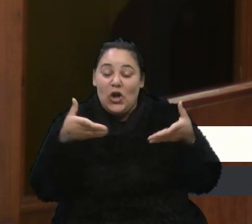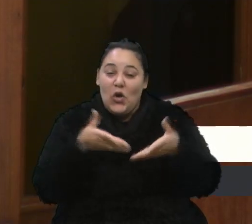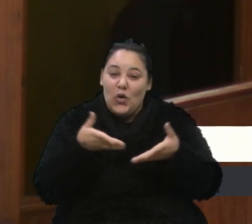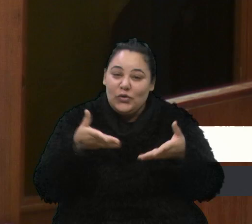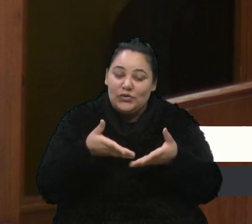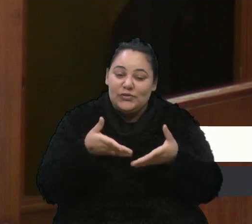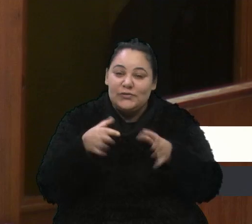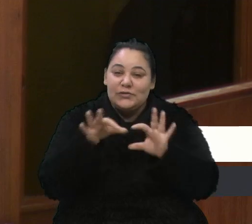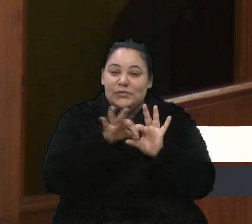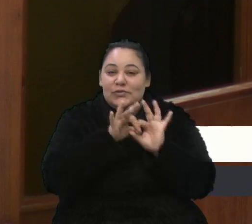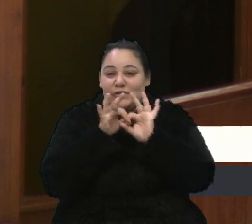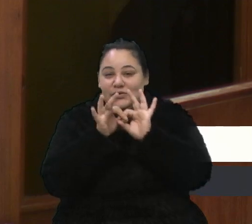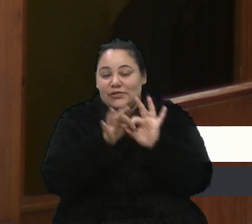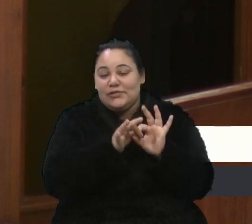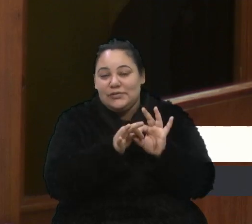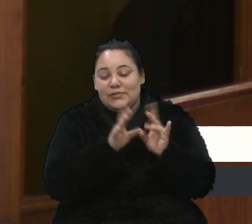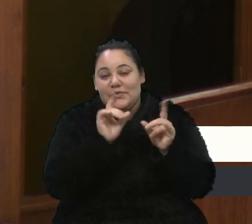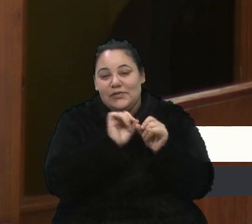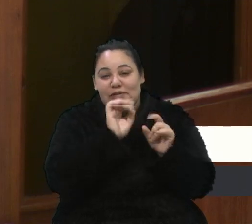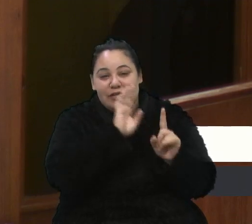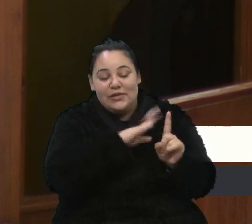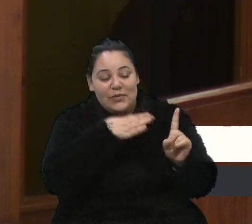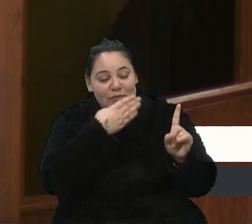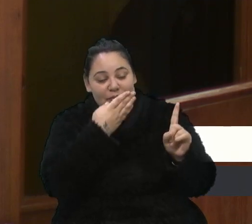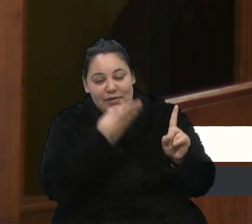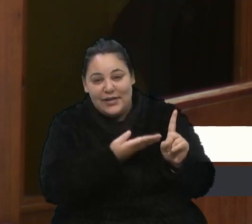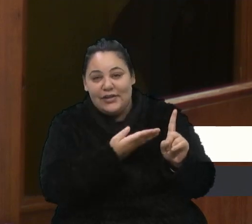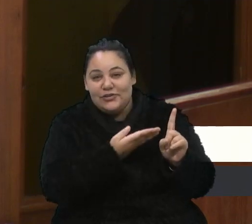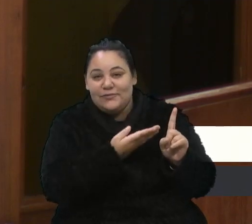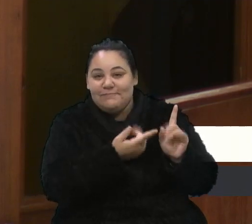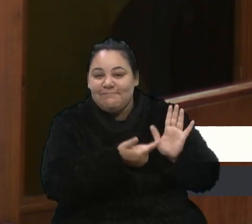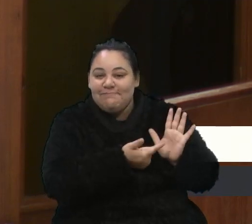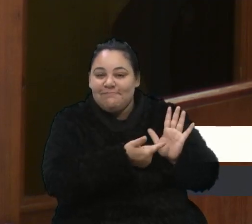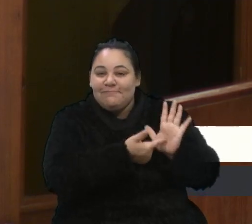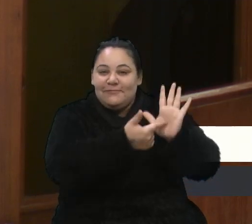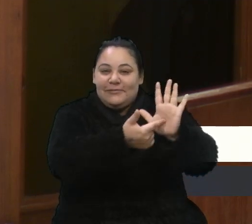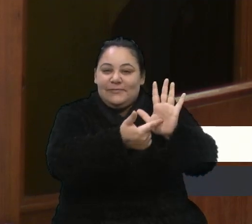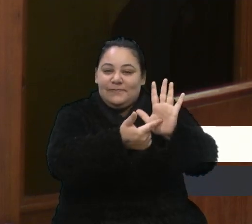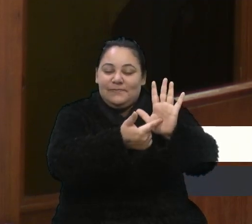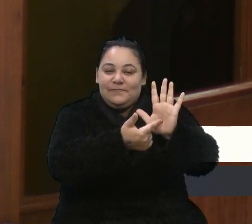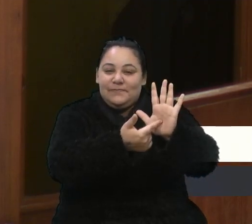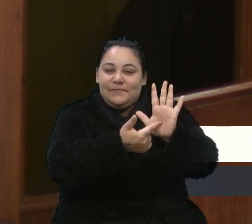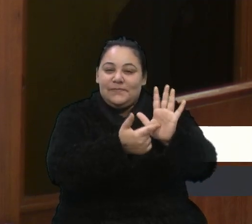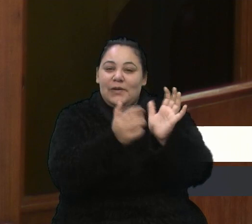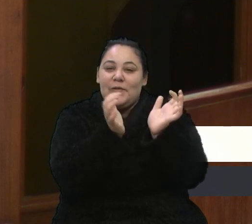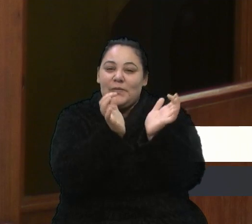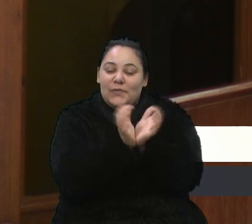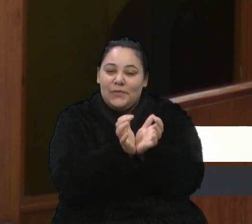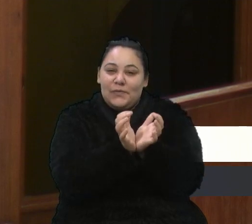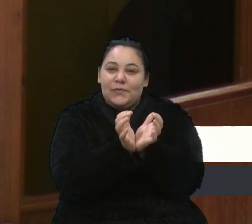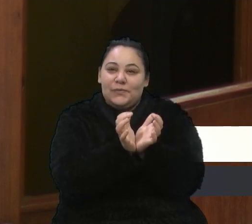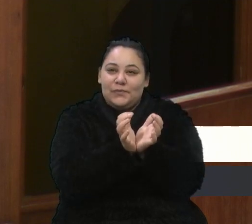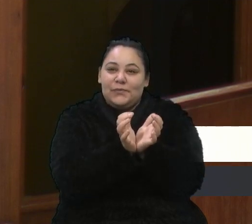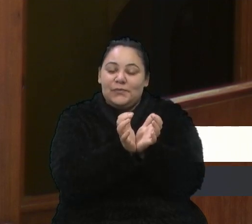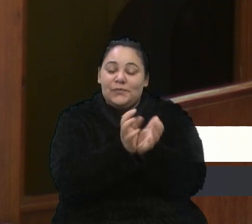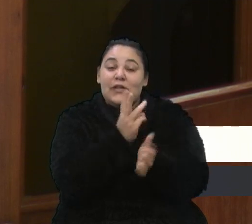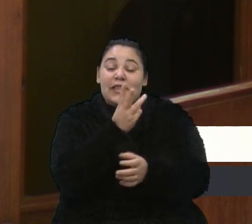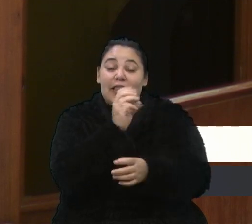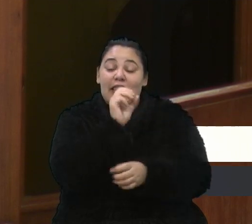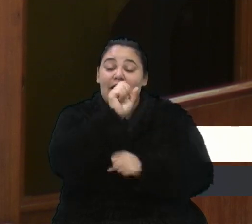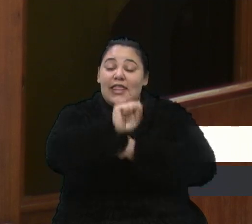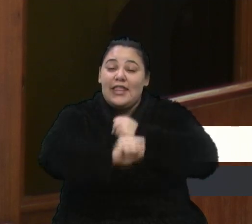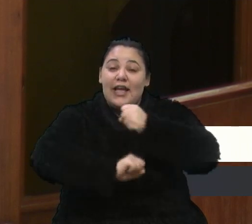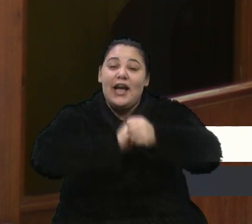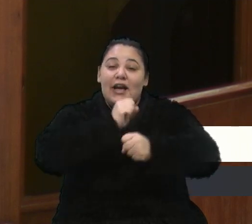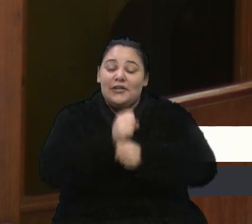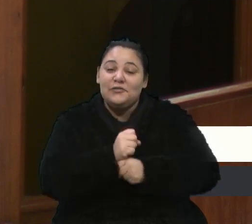estamos unidos para prestar essa homenagem de destaque ao grupo Alarme Falso, pelos seus 30 anos